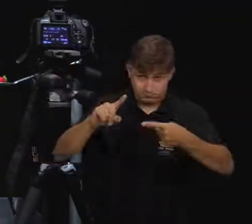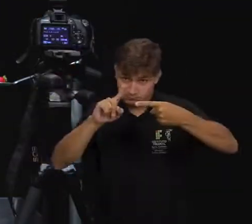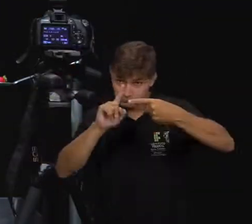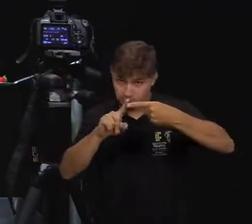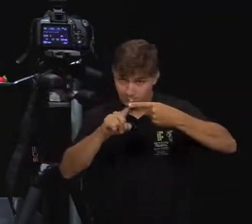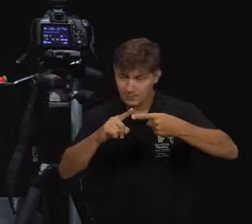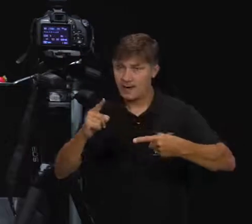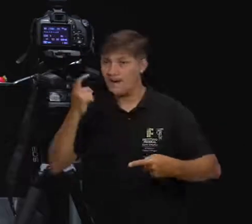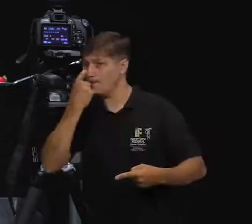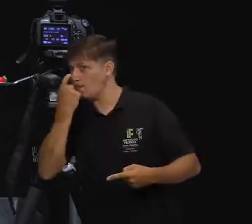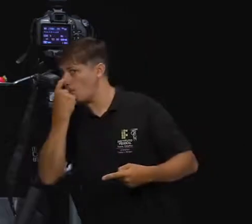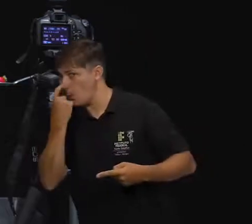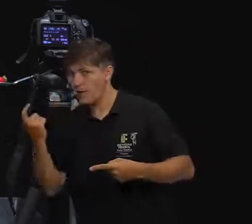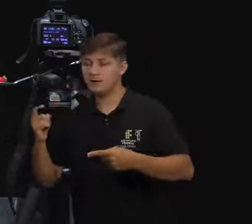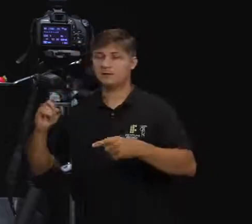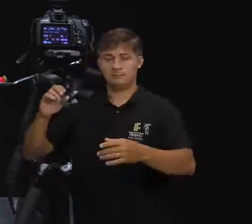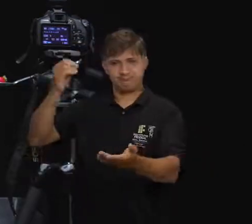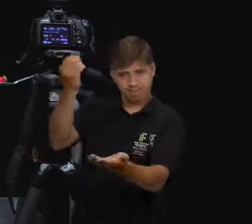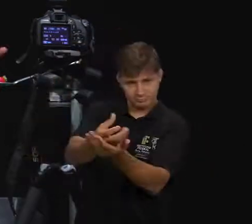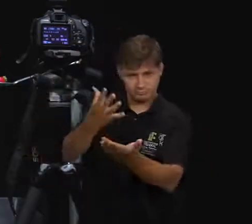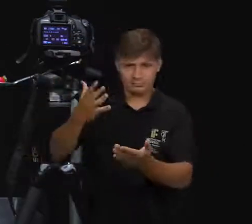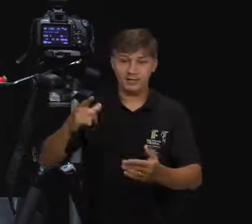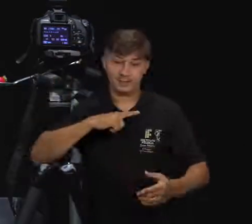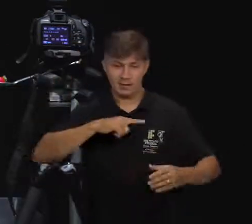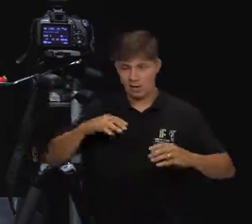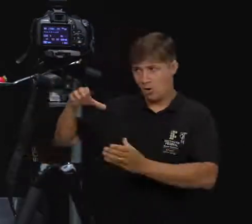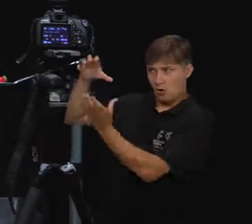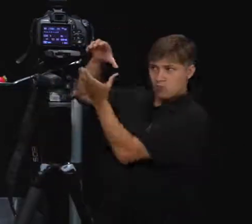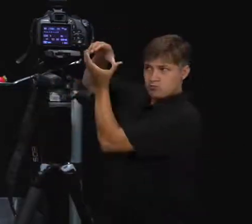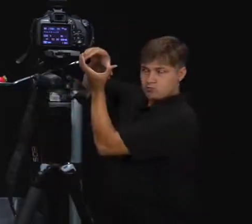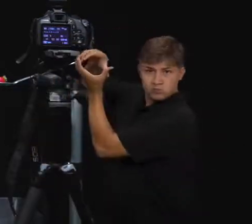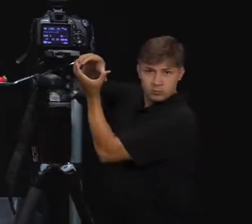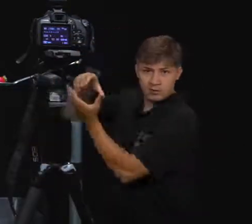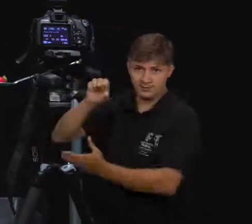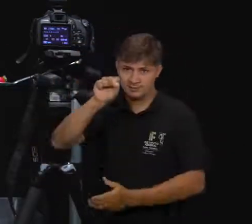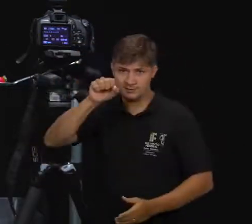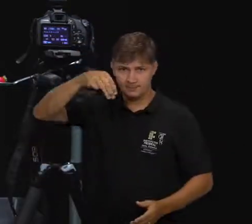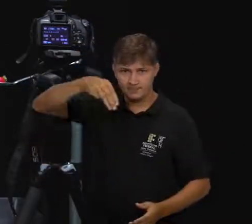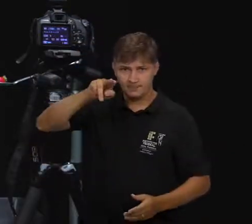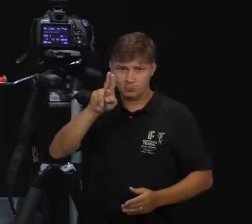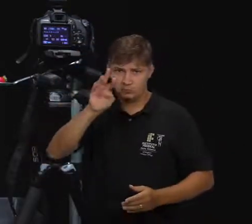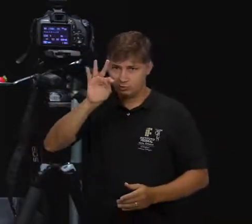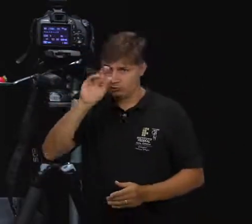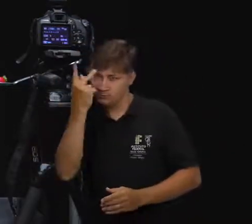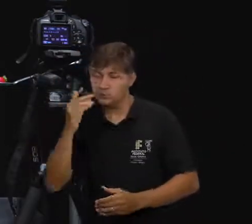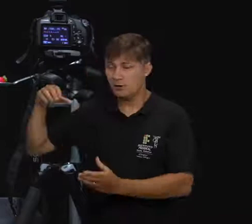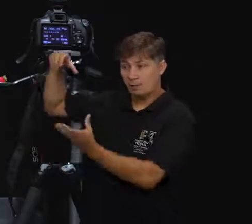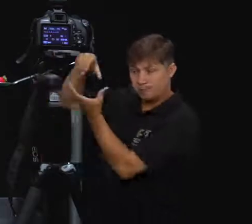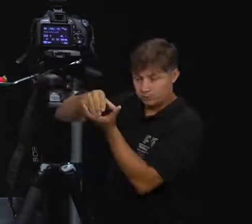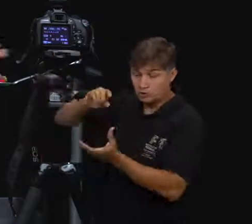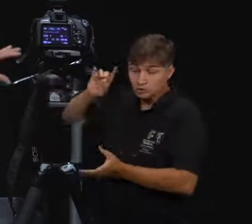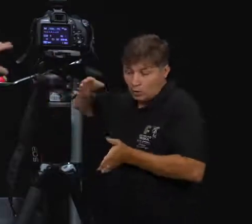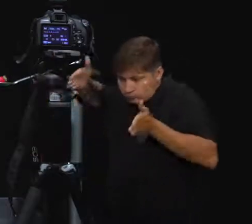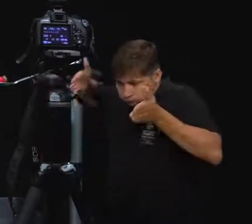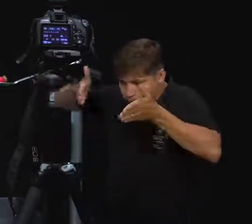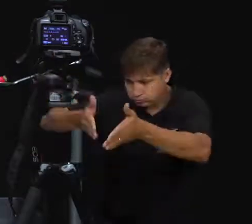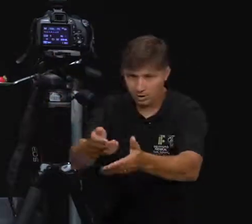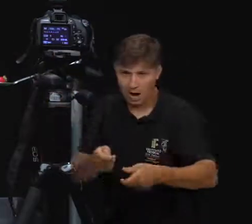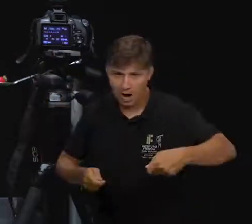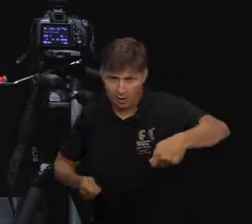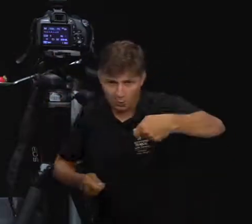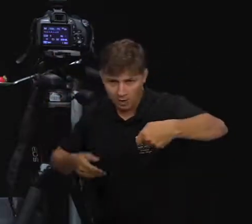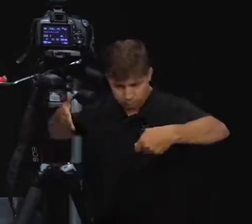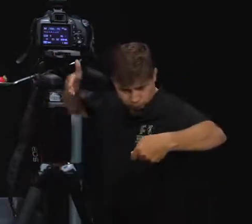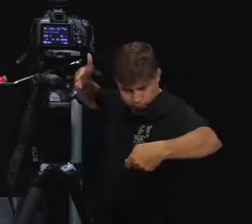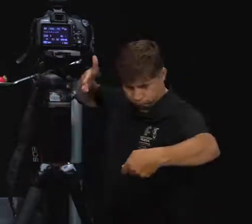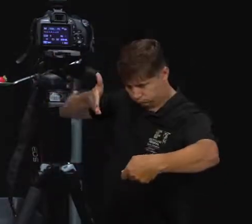de alto impacto, morango caindo no leite. Então o snoot está aqui posicionado, a luz dele está pegando só na colher, onde